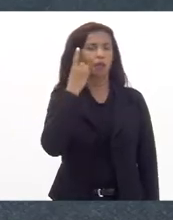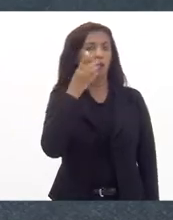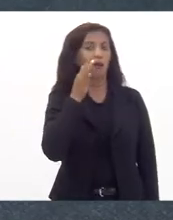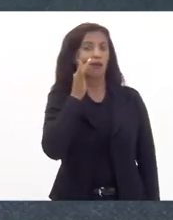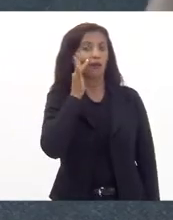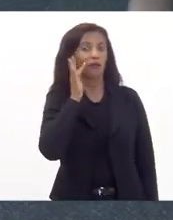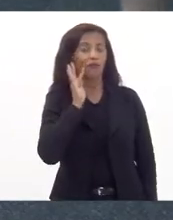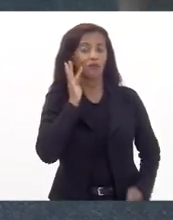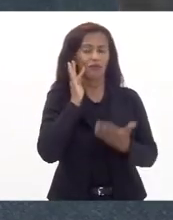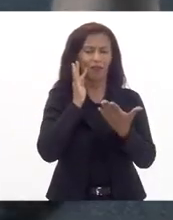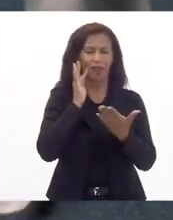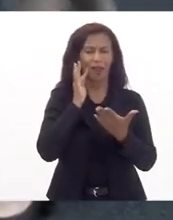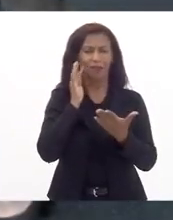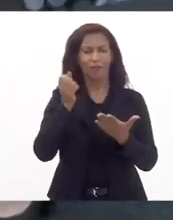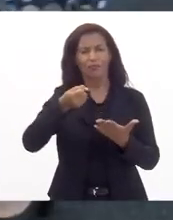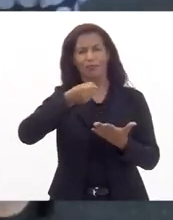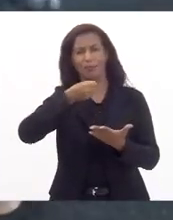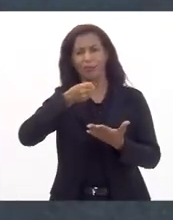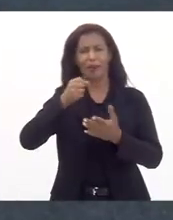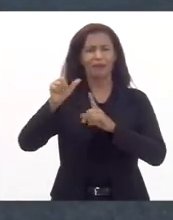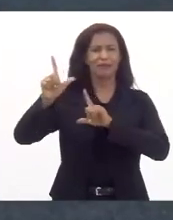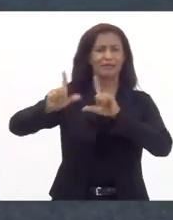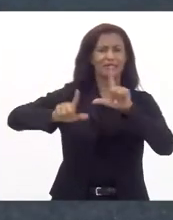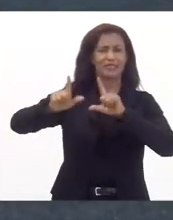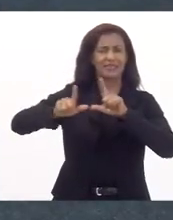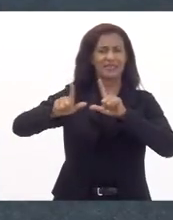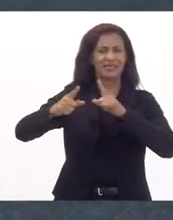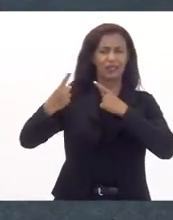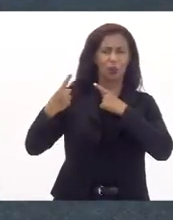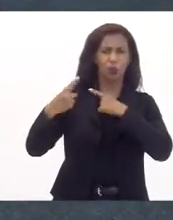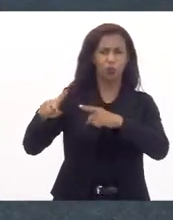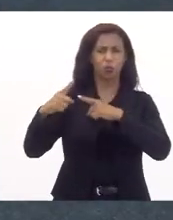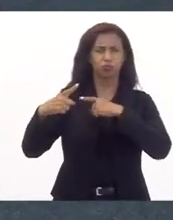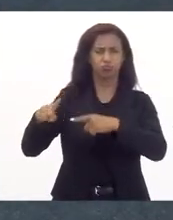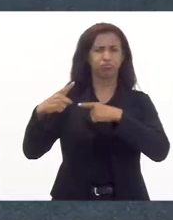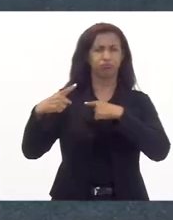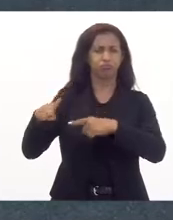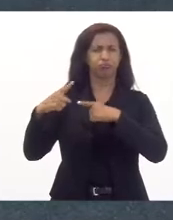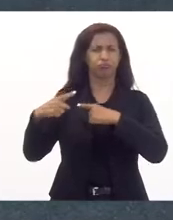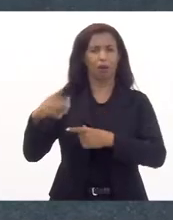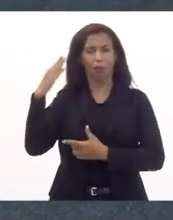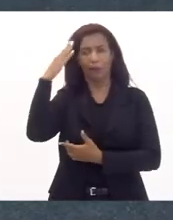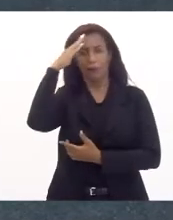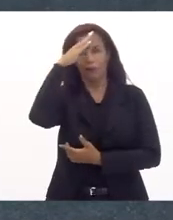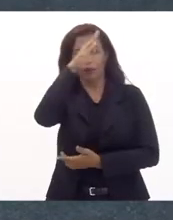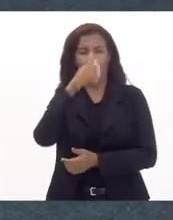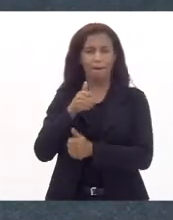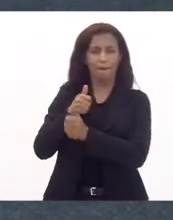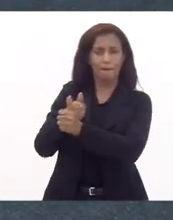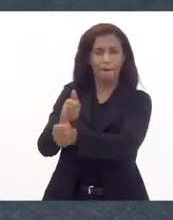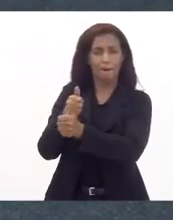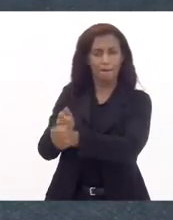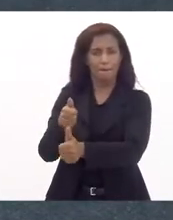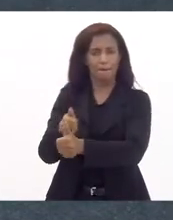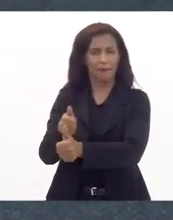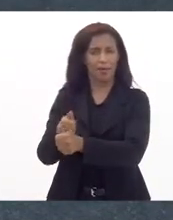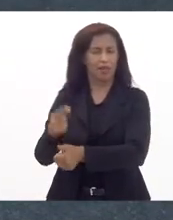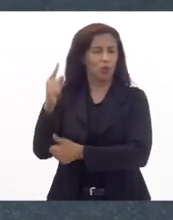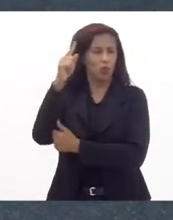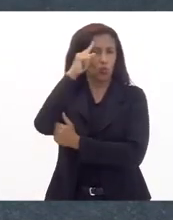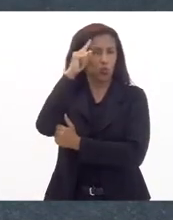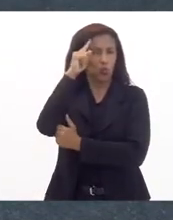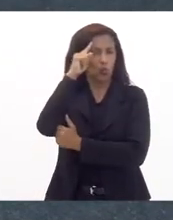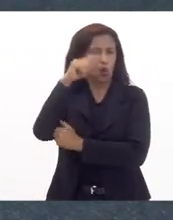imprensa essa tão atacada no governo bolsonaro né que persegue a imprensa dioturnamente